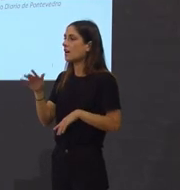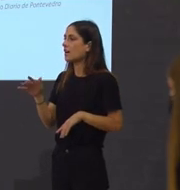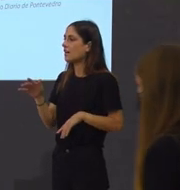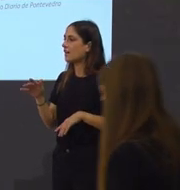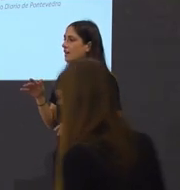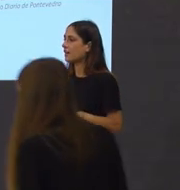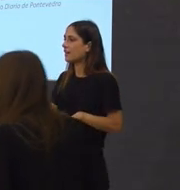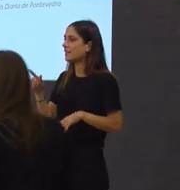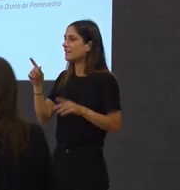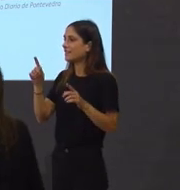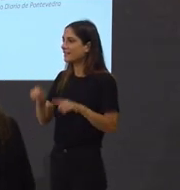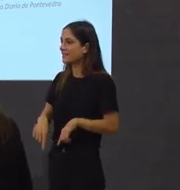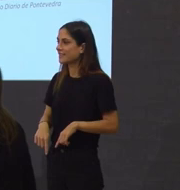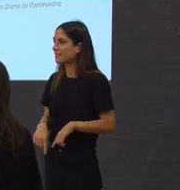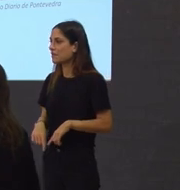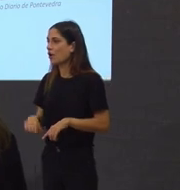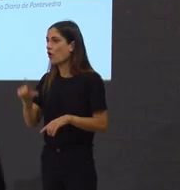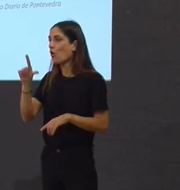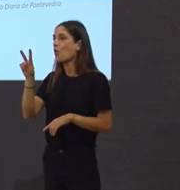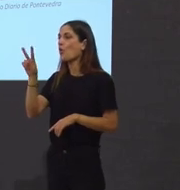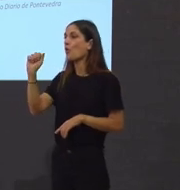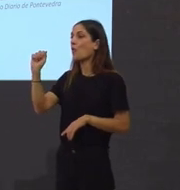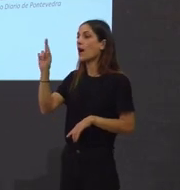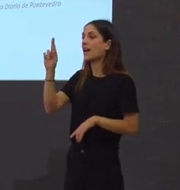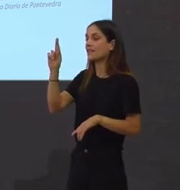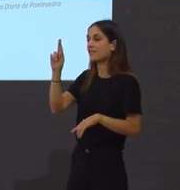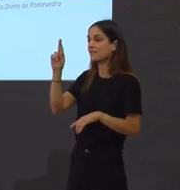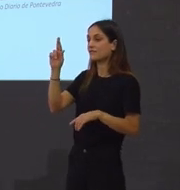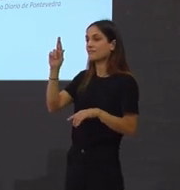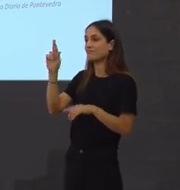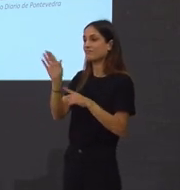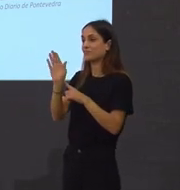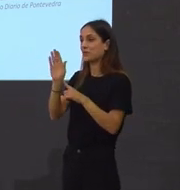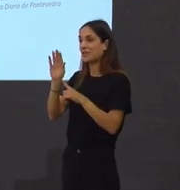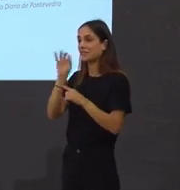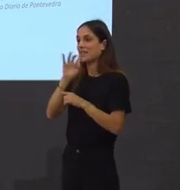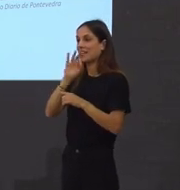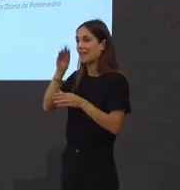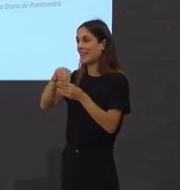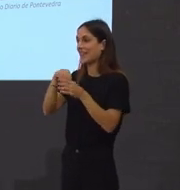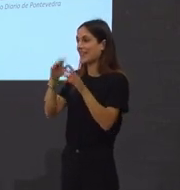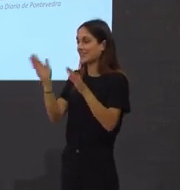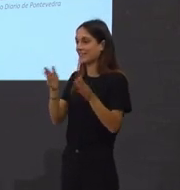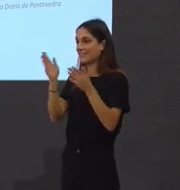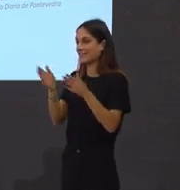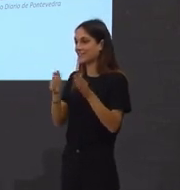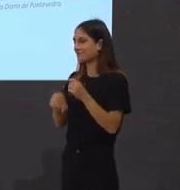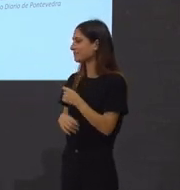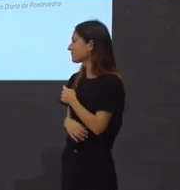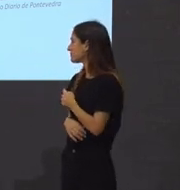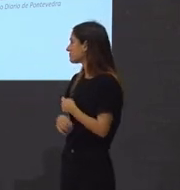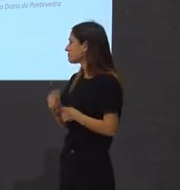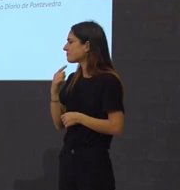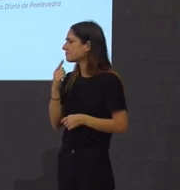O luar, dixo? Sí. Bueno, eu vou a generar polémica.